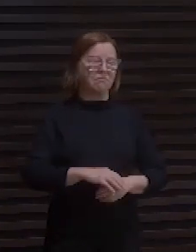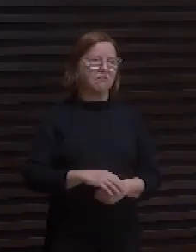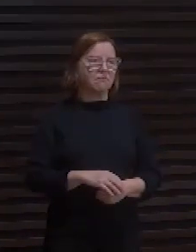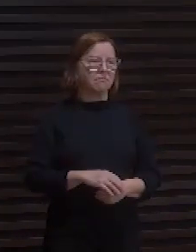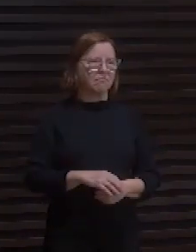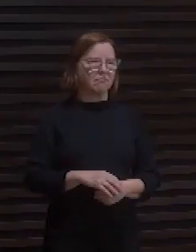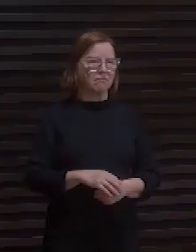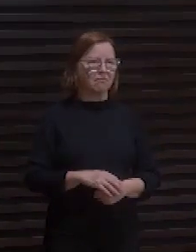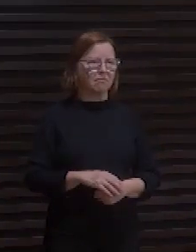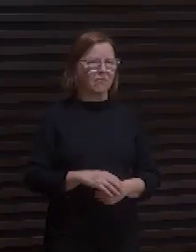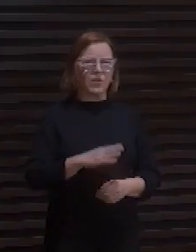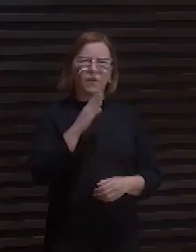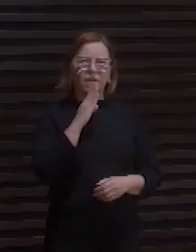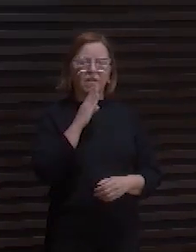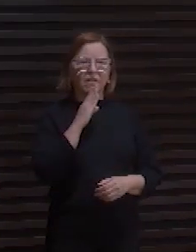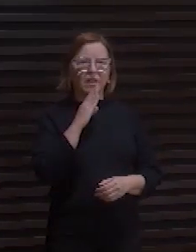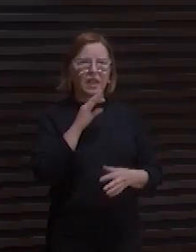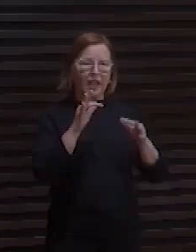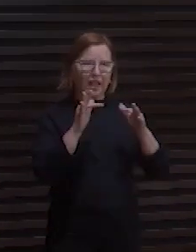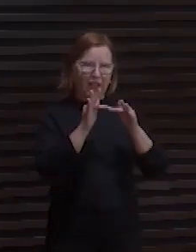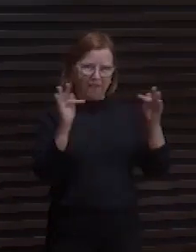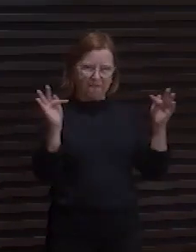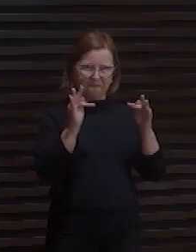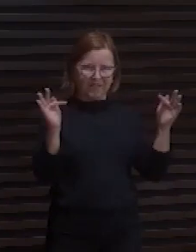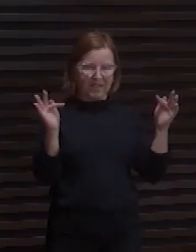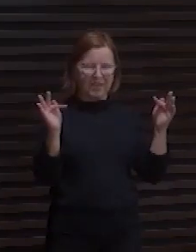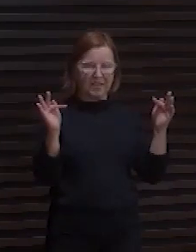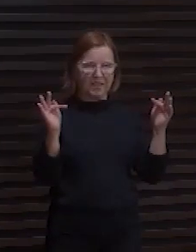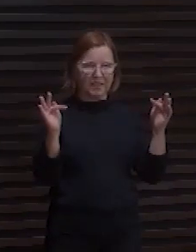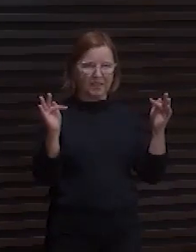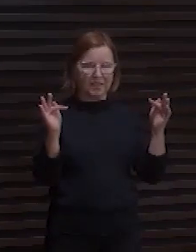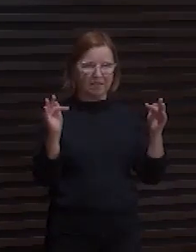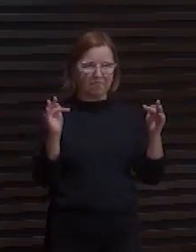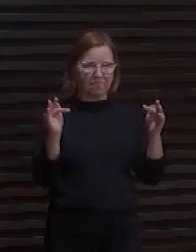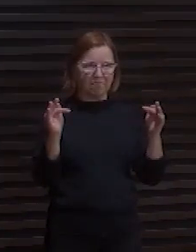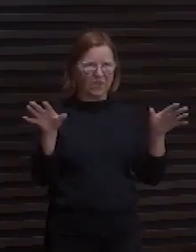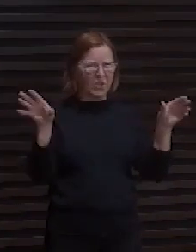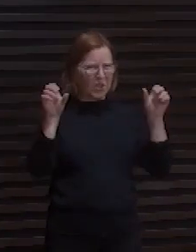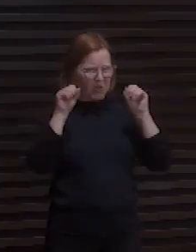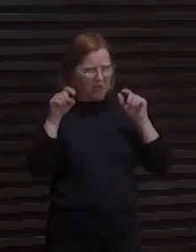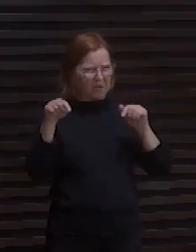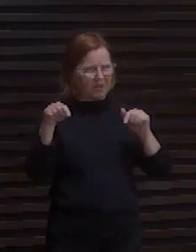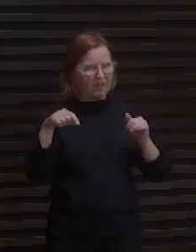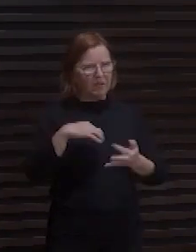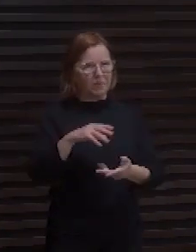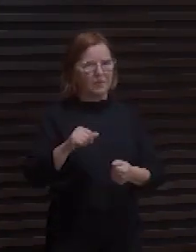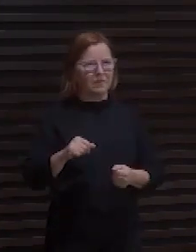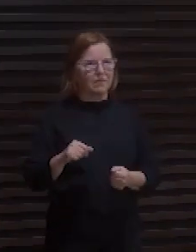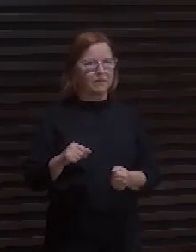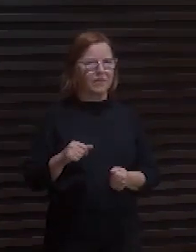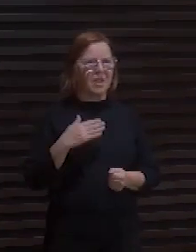Sabe aquela frase que a gente ouve muito por aí hoje em dia? Meu